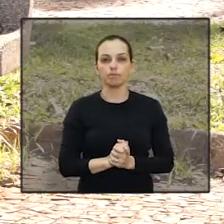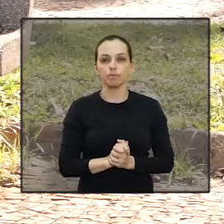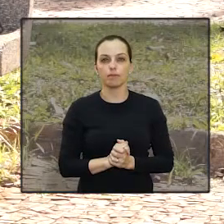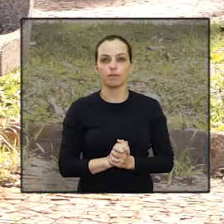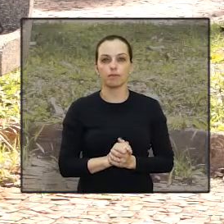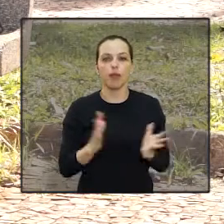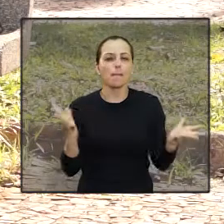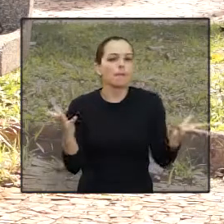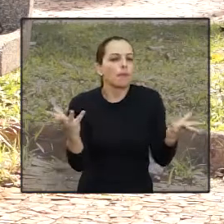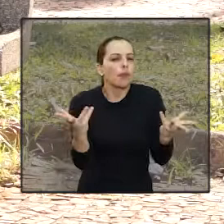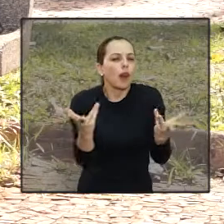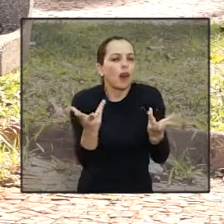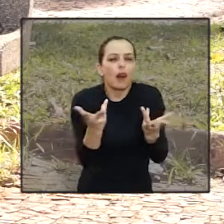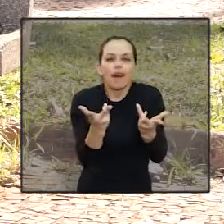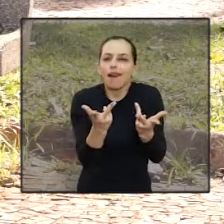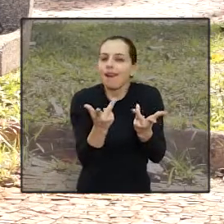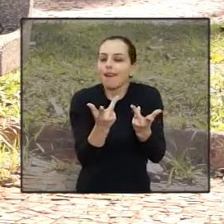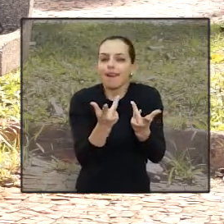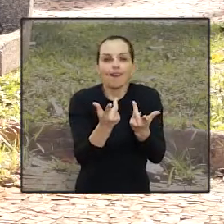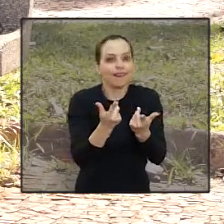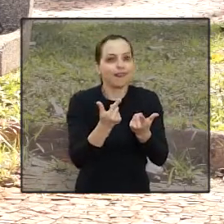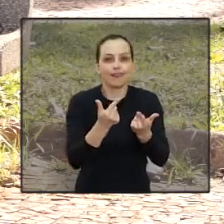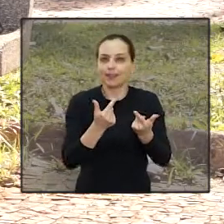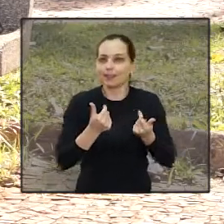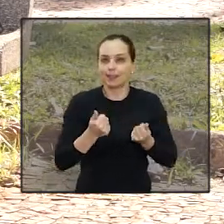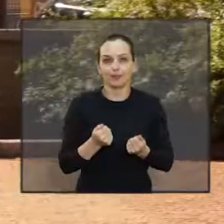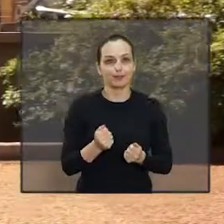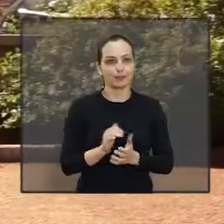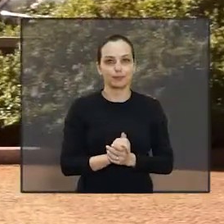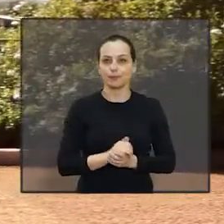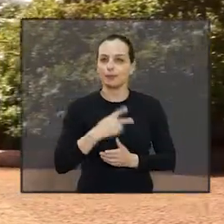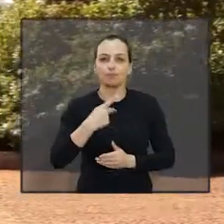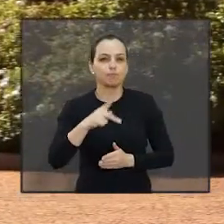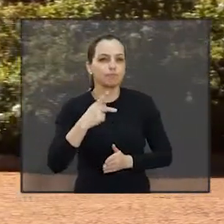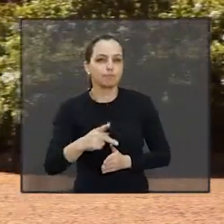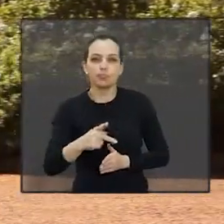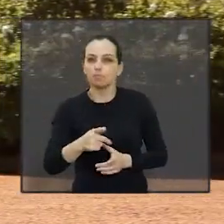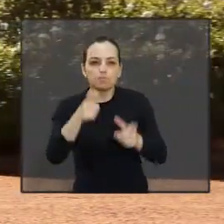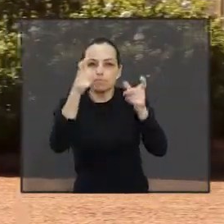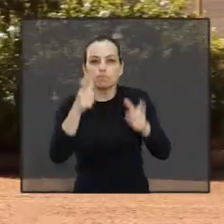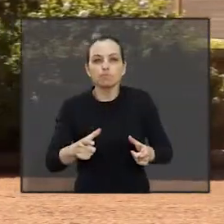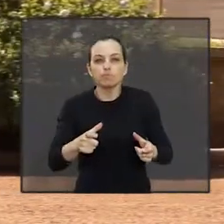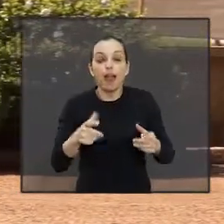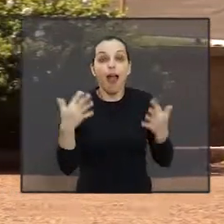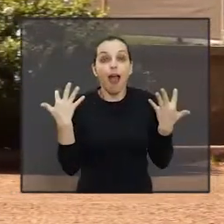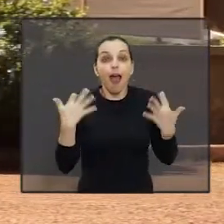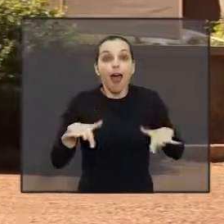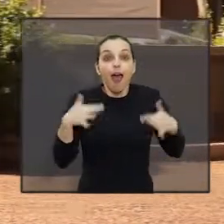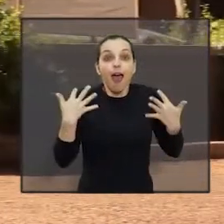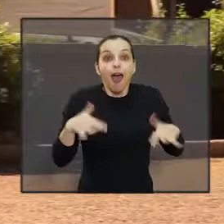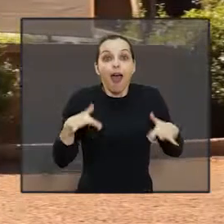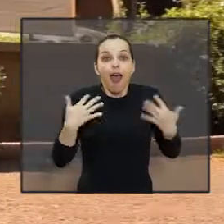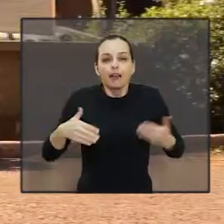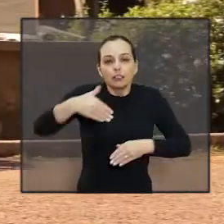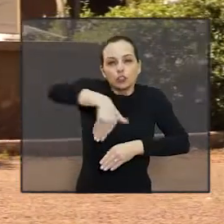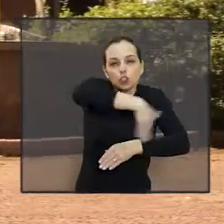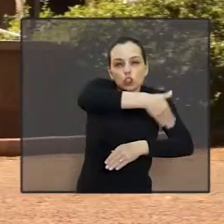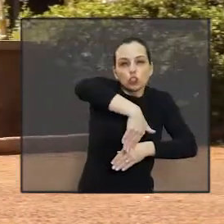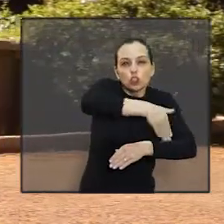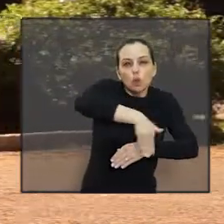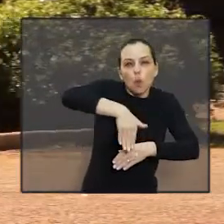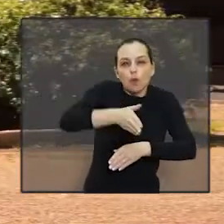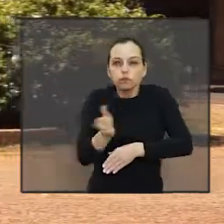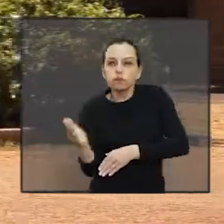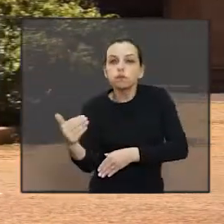fortalecendo sensibilidade se chama poesia. Aqui é fantástico, eu estava aqui conversando